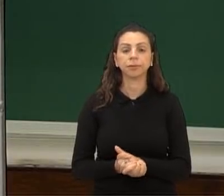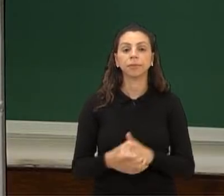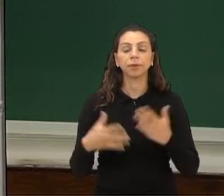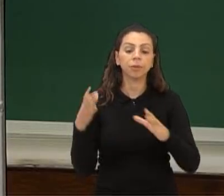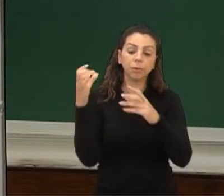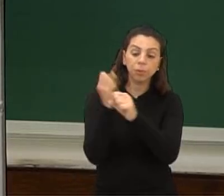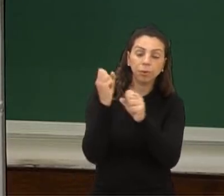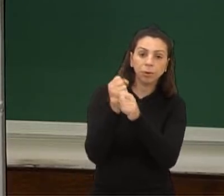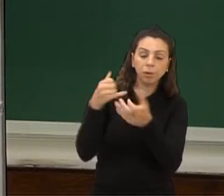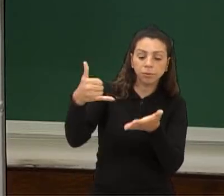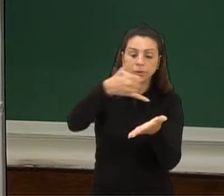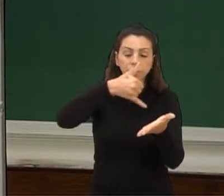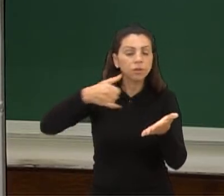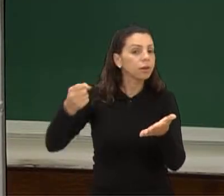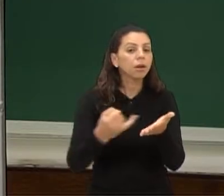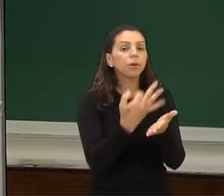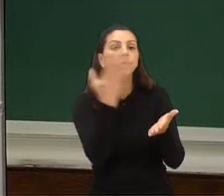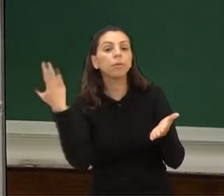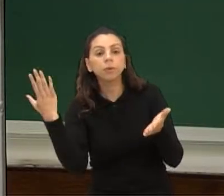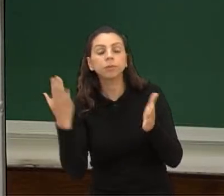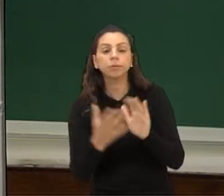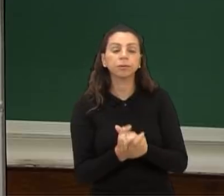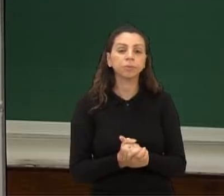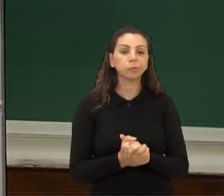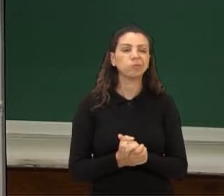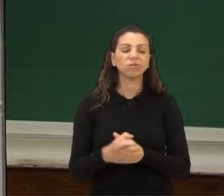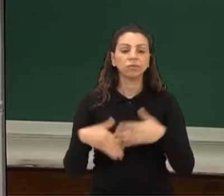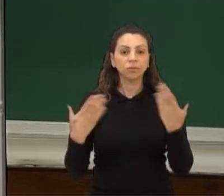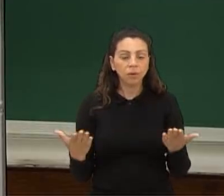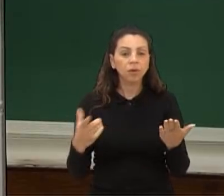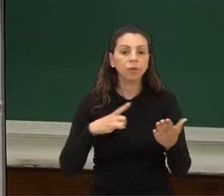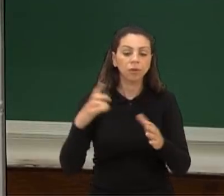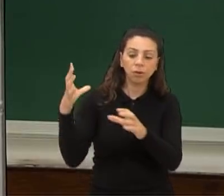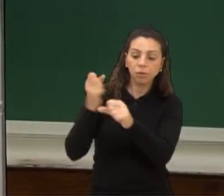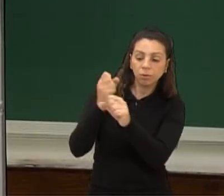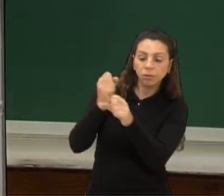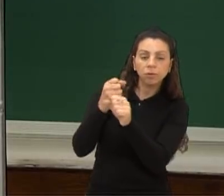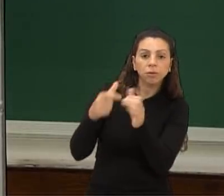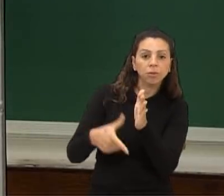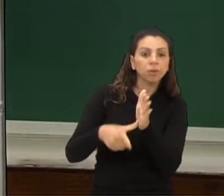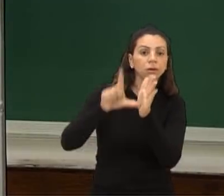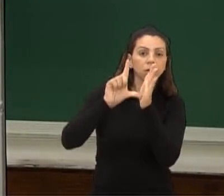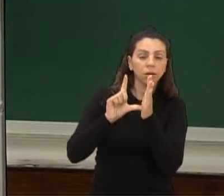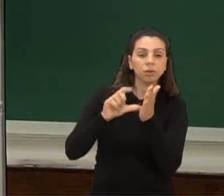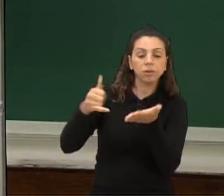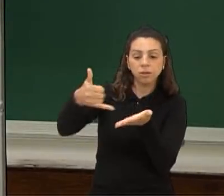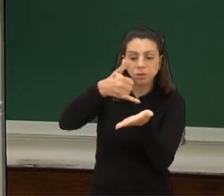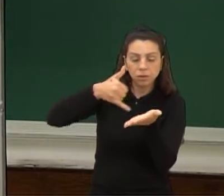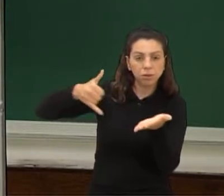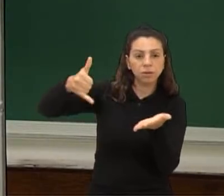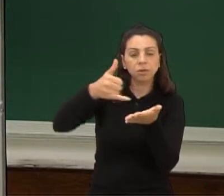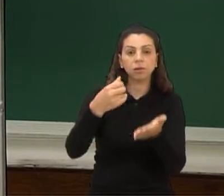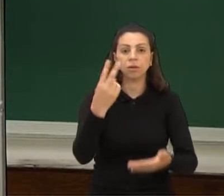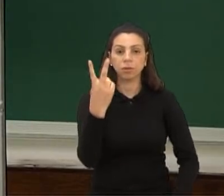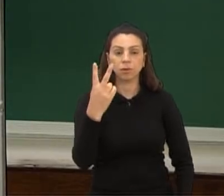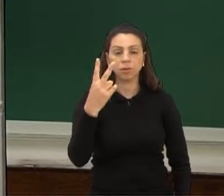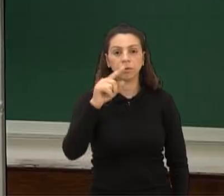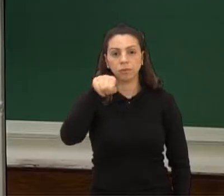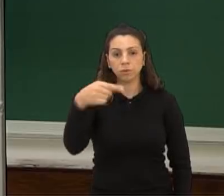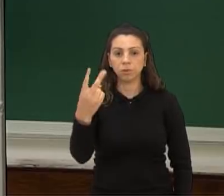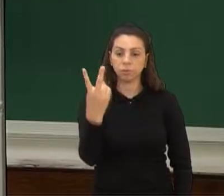tirar também 2,25 quilos do outro prato para que ela fique em equilíbrio, ok?